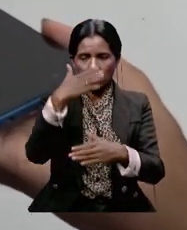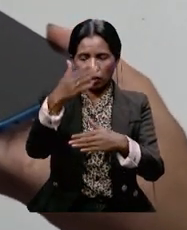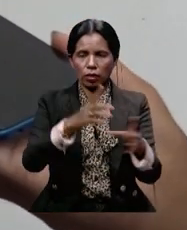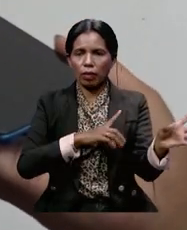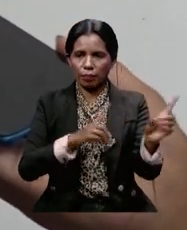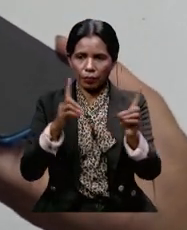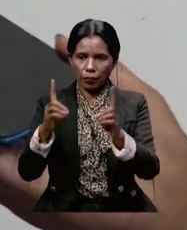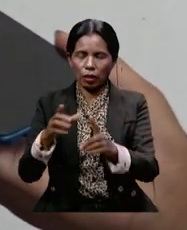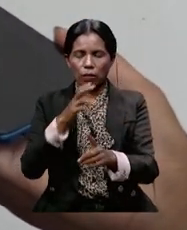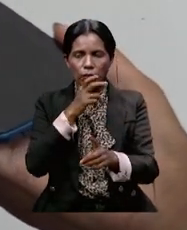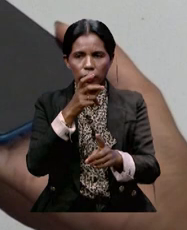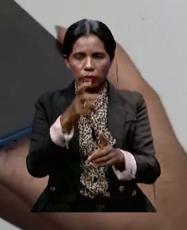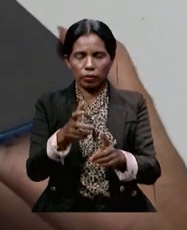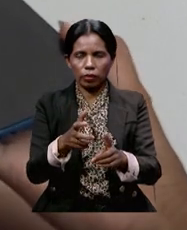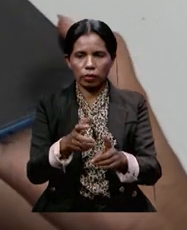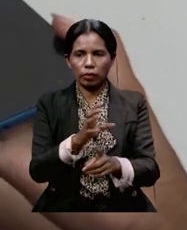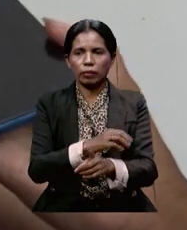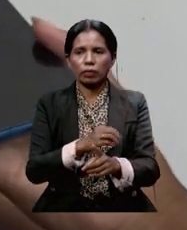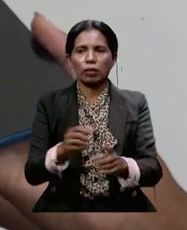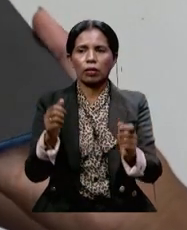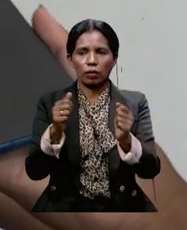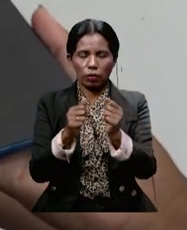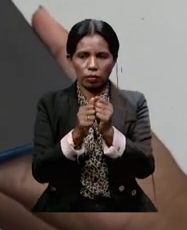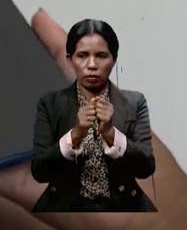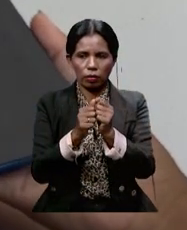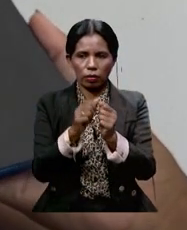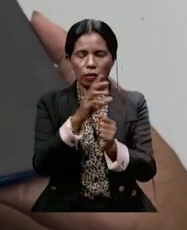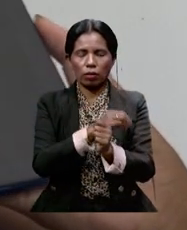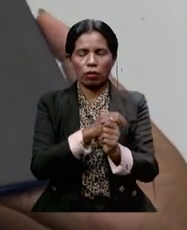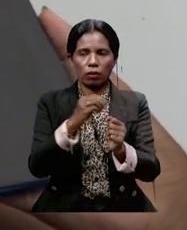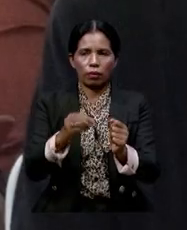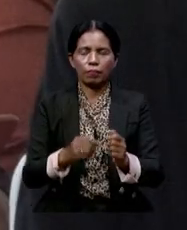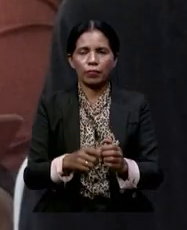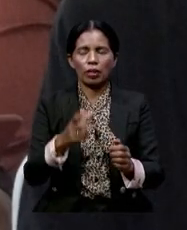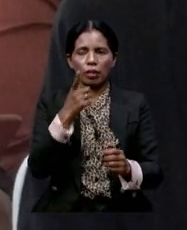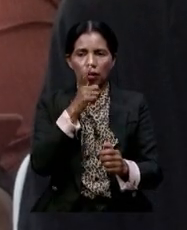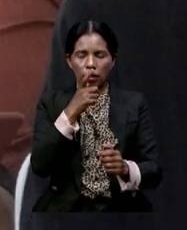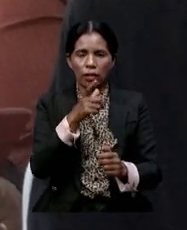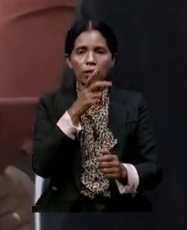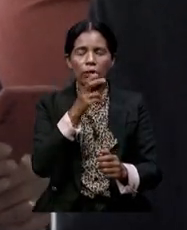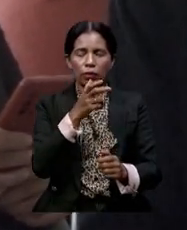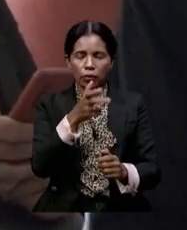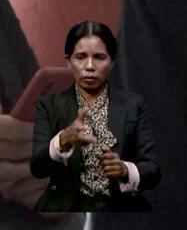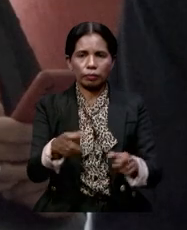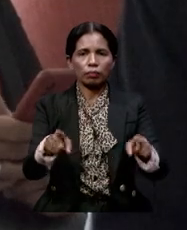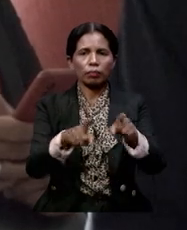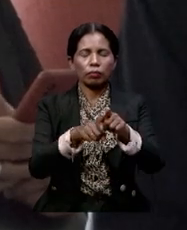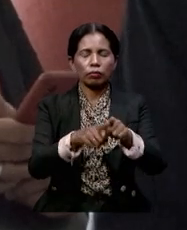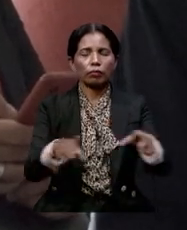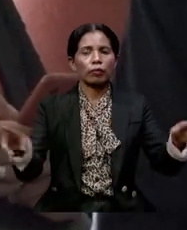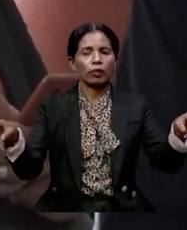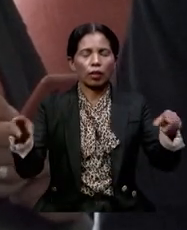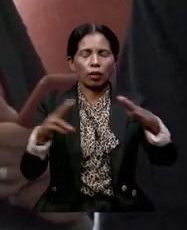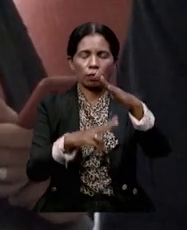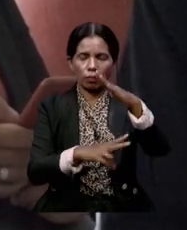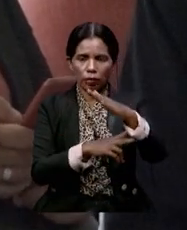implementa português em língua portuguesa ou Lian português mos belesa nes samponti ne beliga Timor-Leste ou